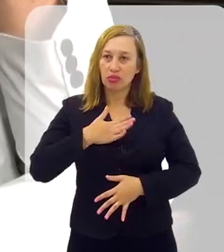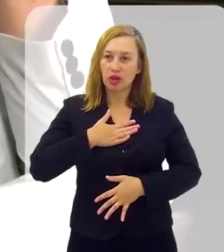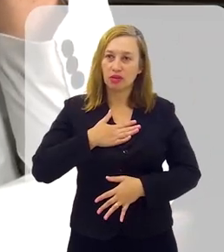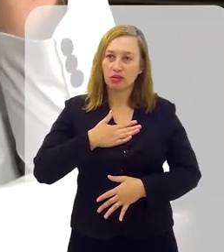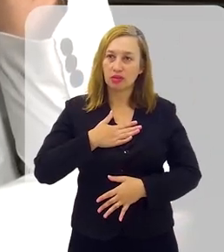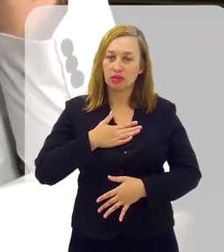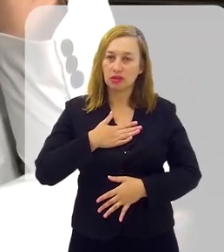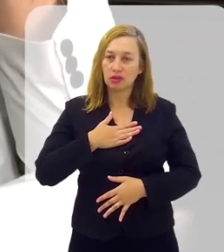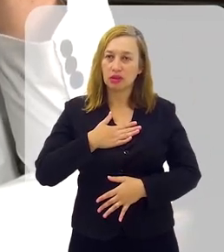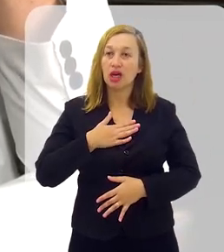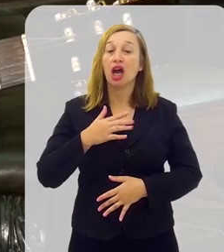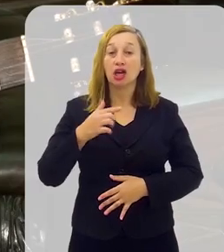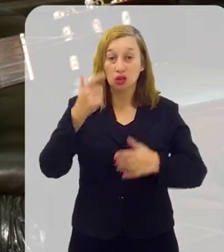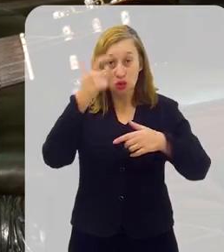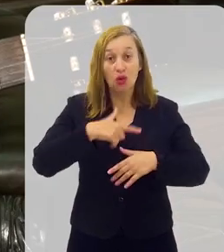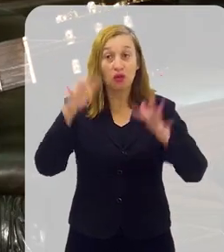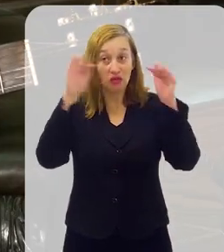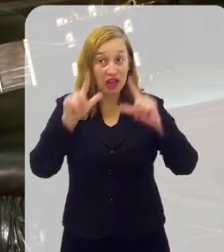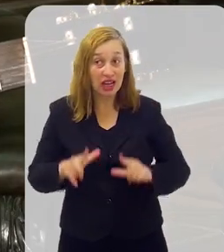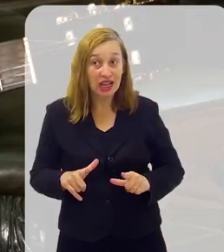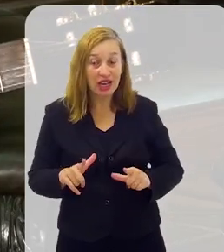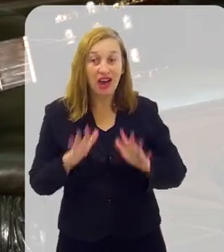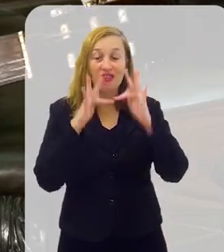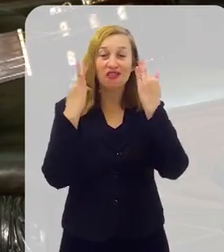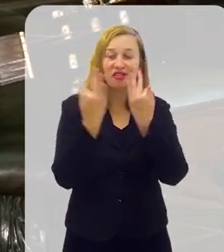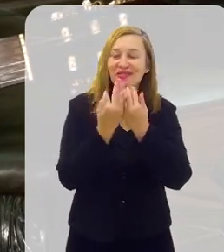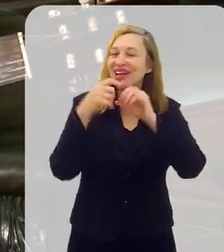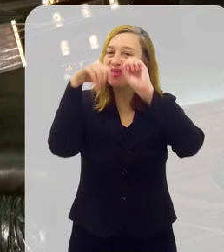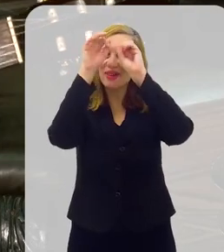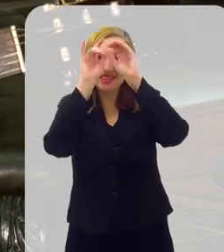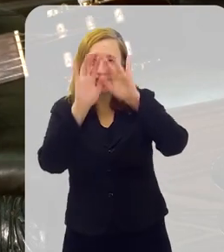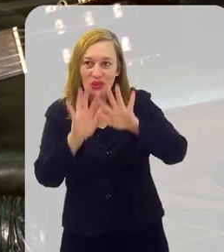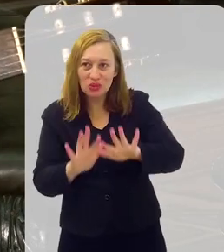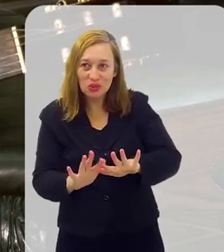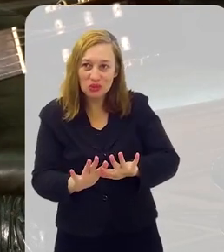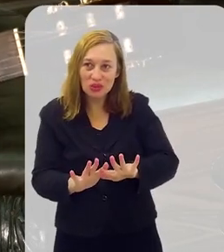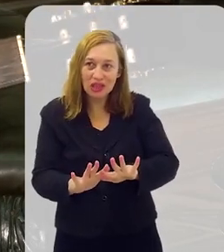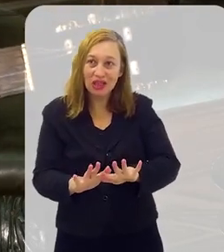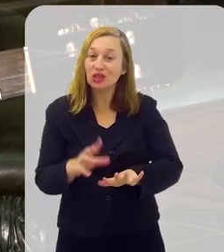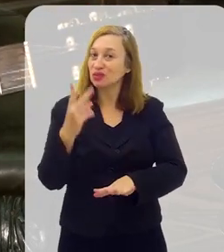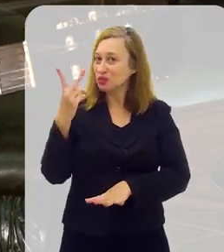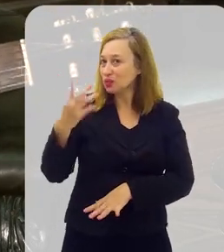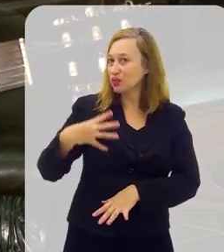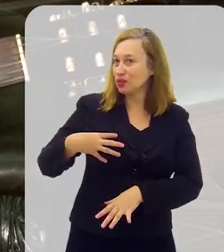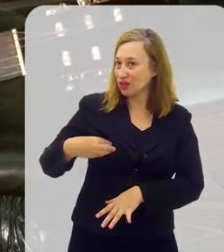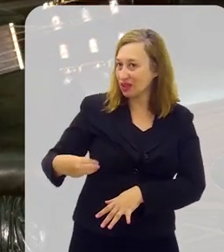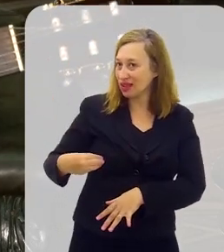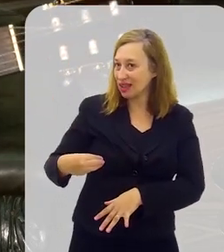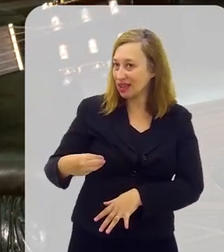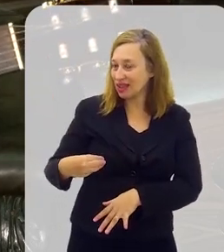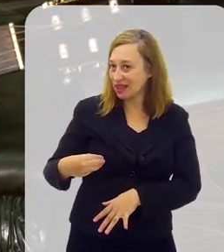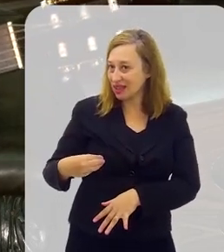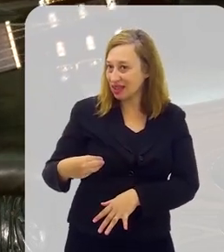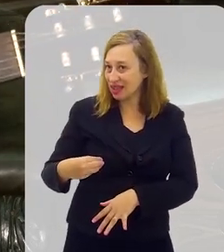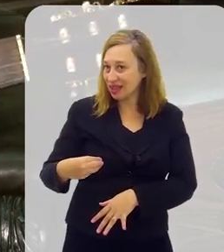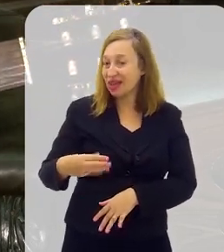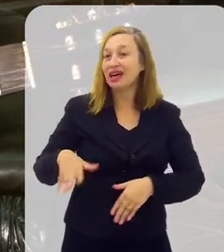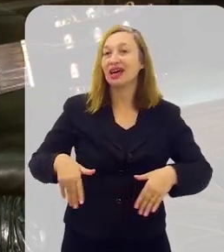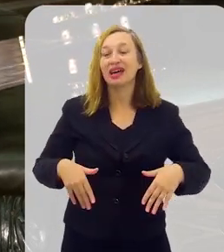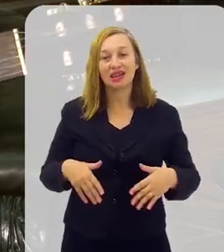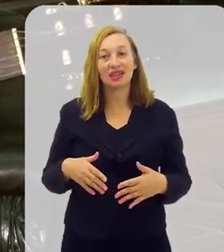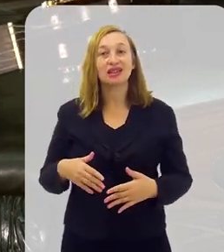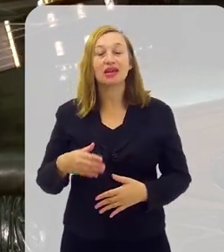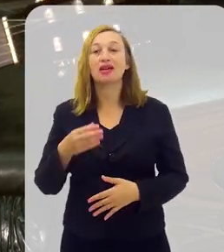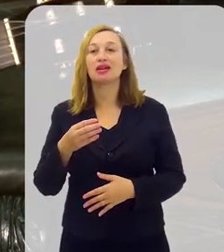canto assim, ó. Porque o que eu canto é o meu testemunho. É o seu testemunho de e vida. E hoje eu sou feliz, tenho uma